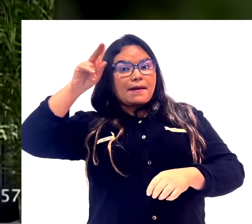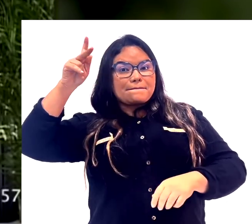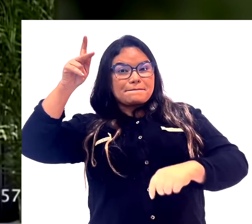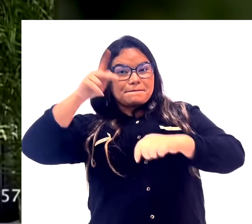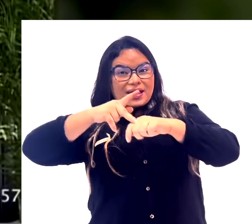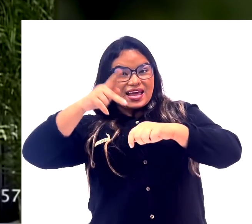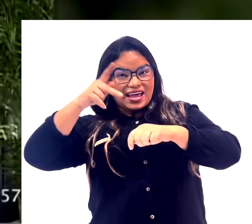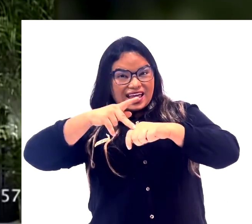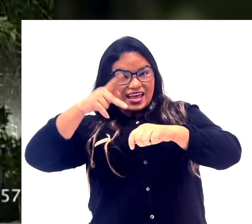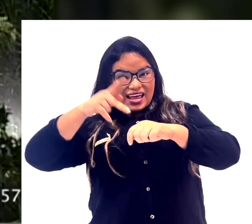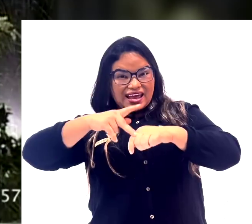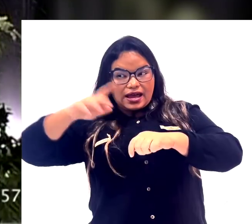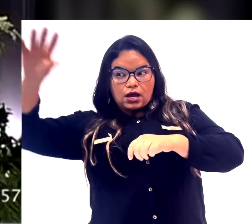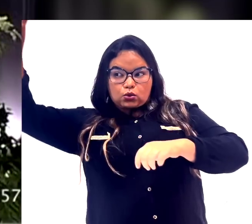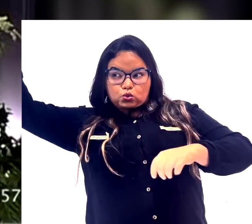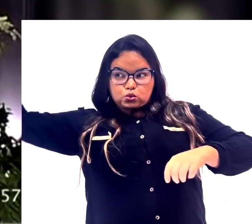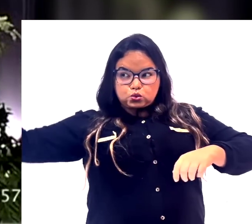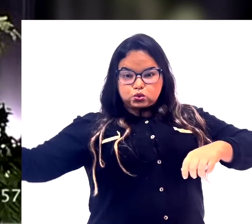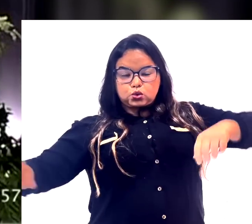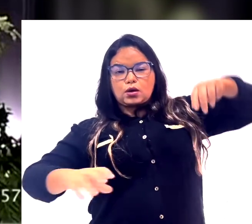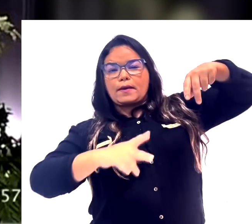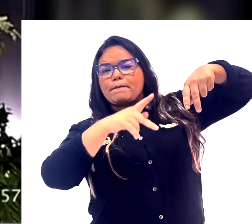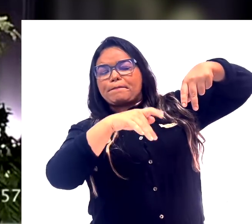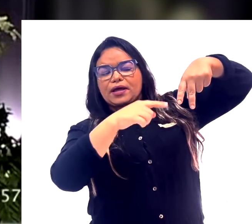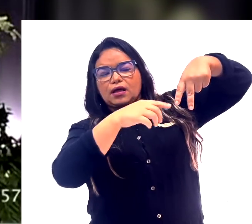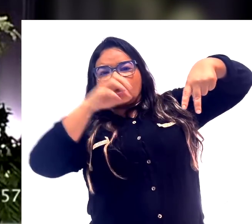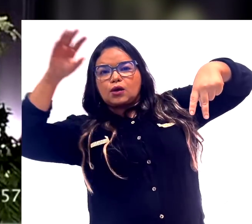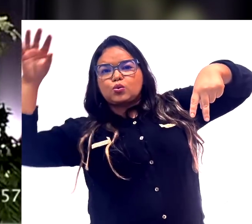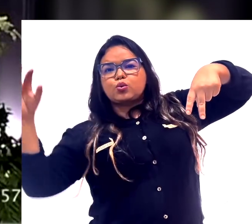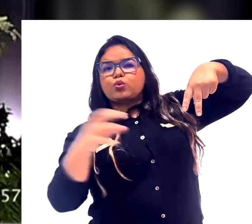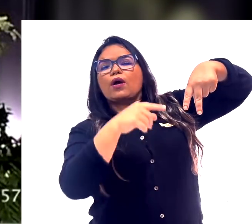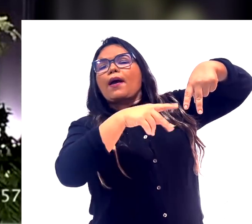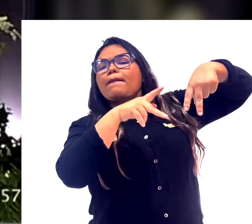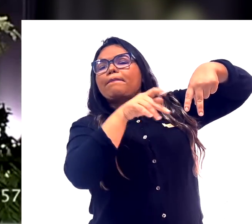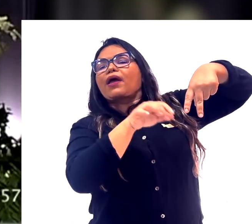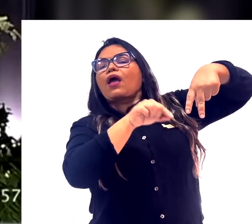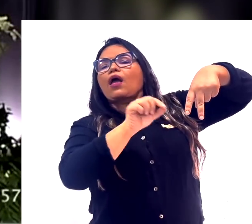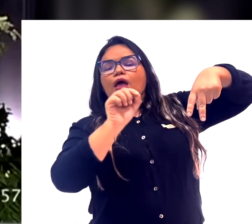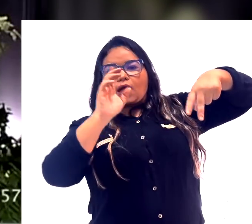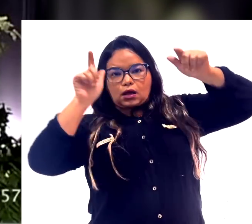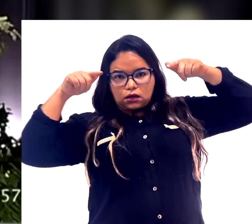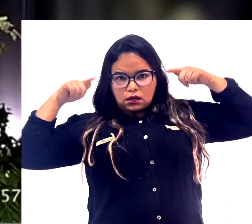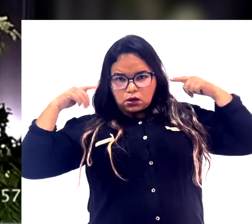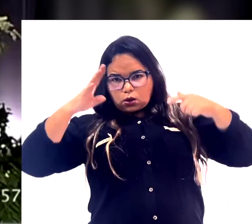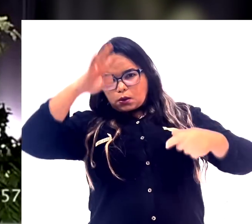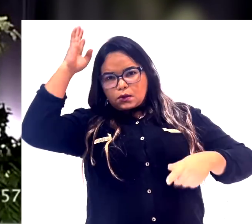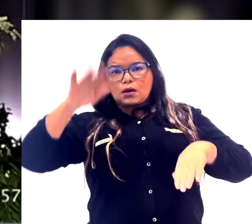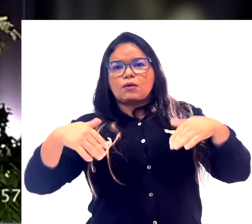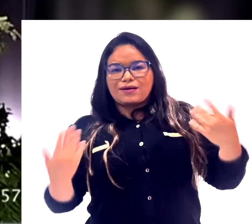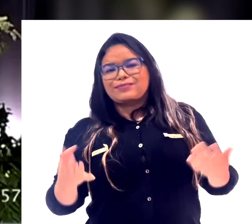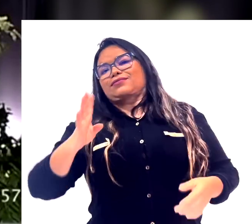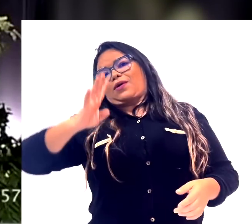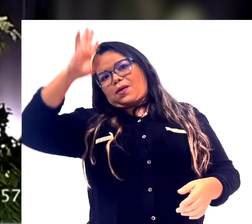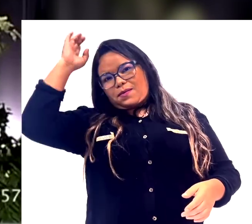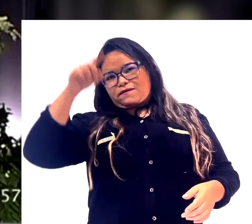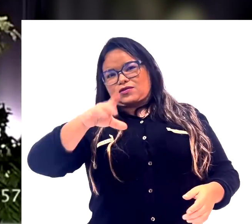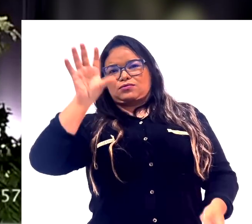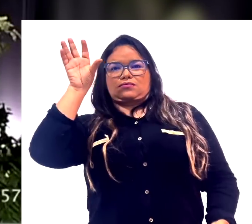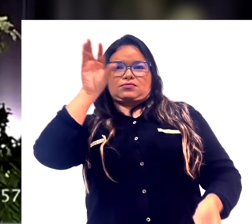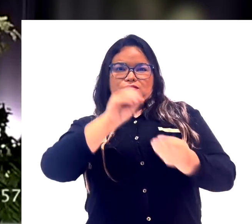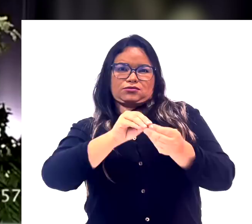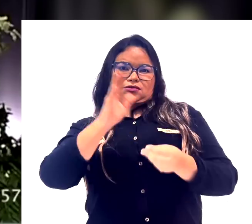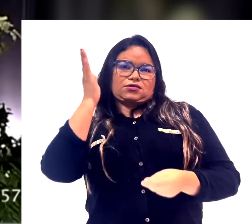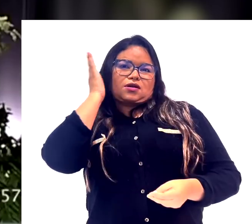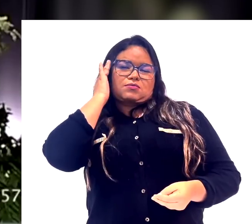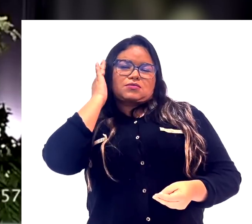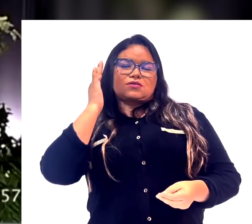os pés de que império? Do grego ou do romano? Do Império Romano? Portanto, se você já sabe disso, será capaz de resolver